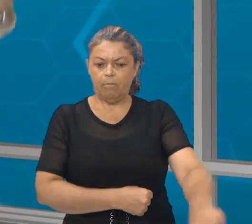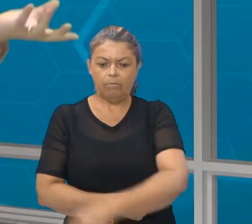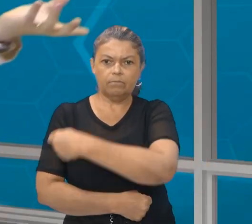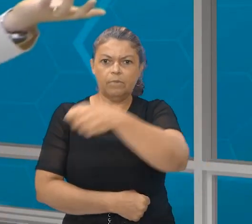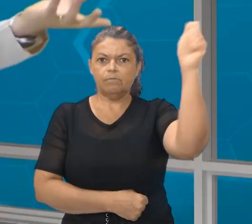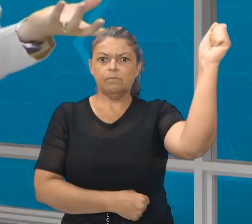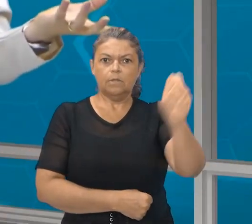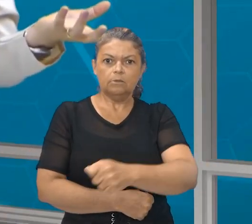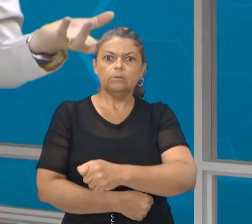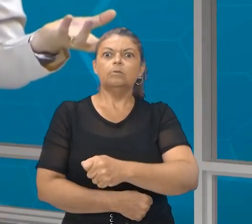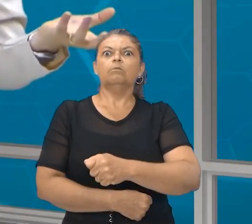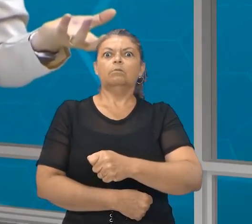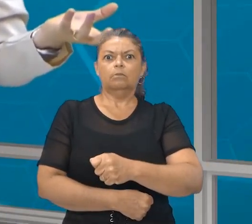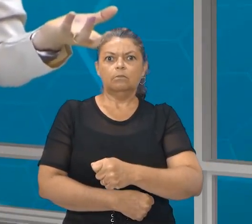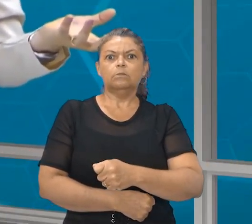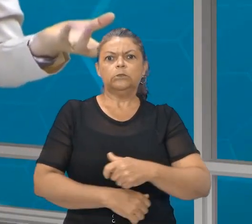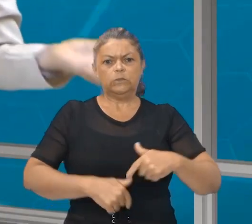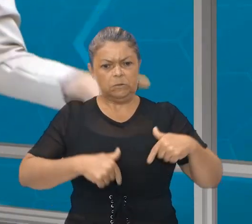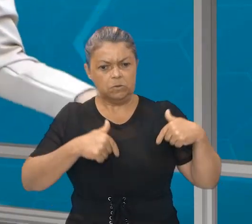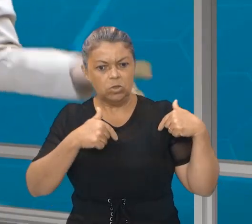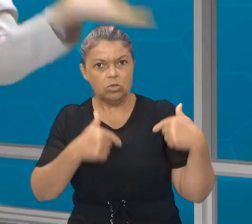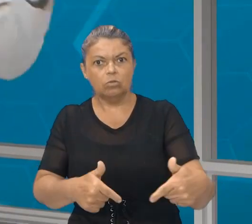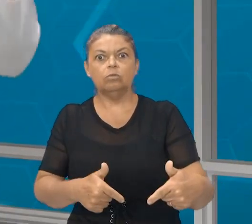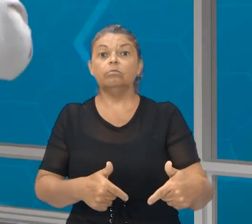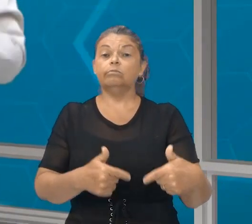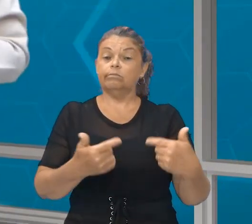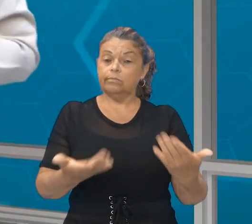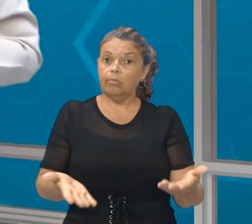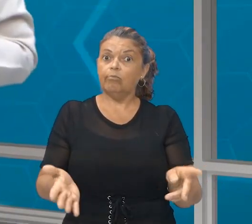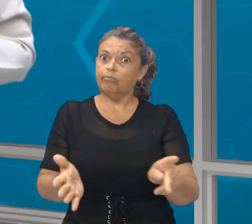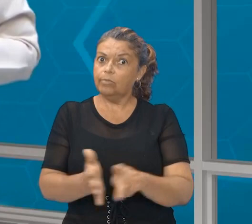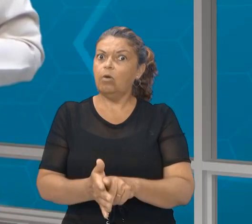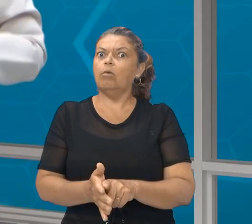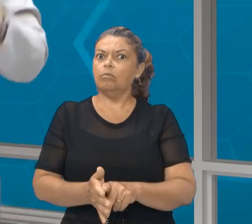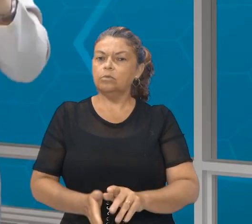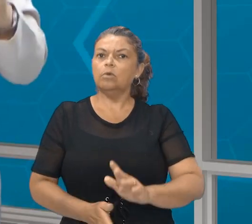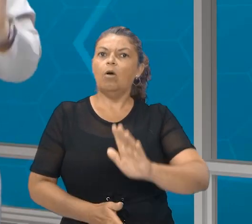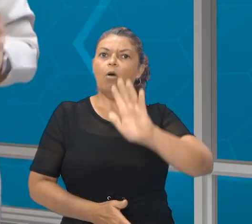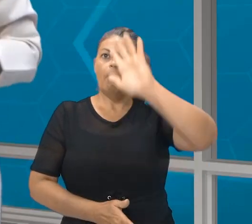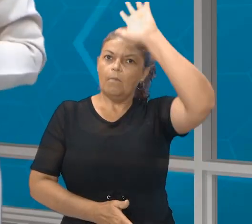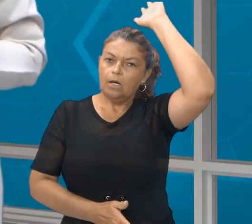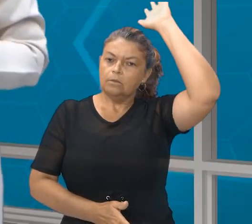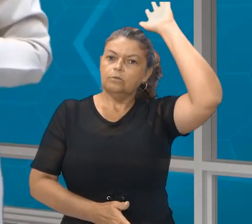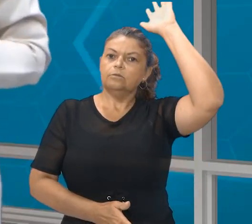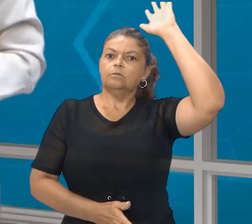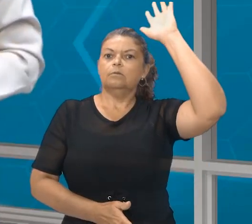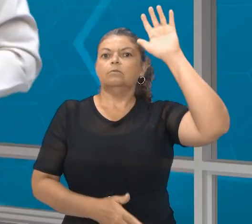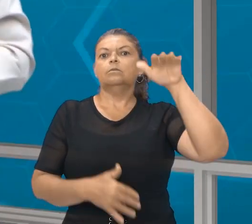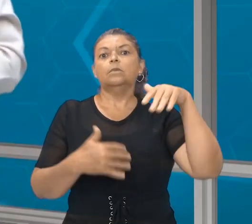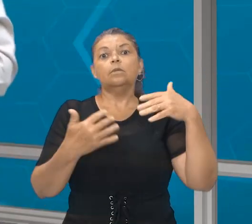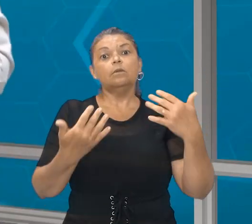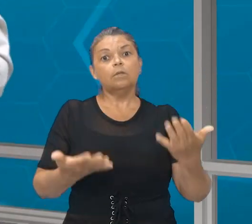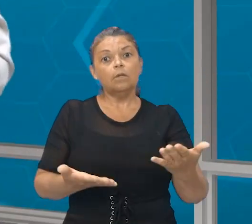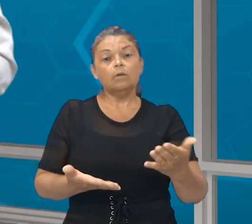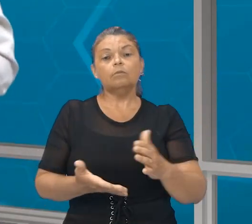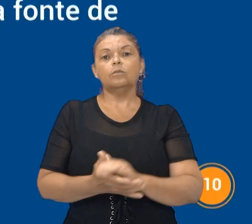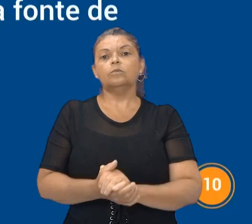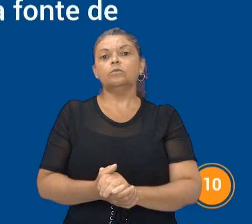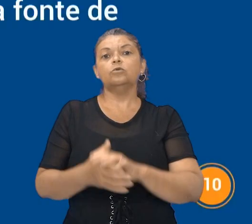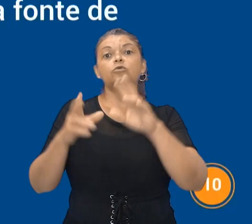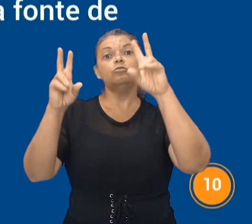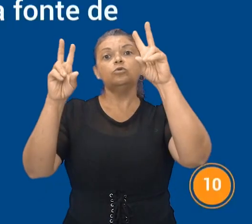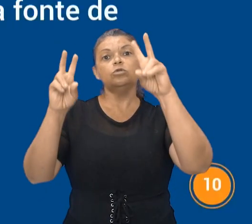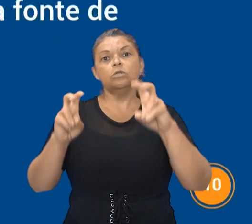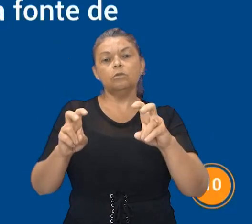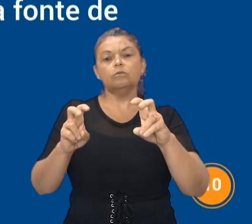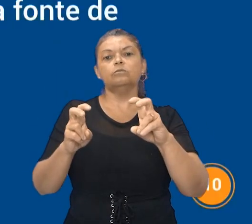viu? E os romanos, não é verdade? Então vamos trazer aí para nós, pontuarmos os motivos para a